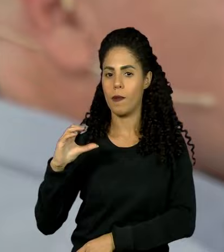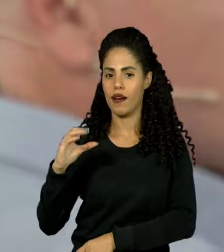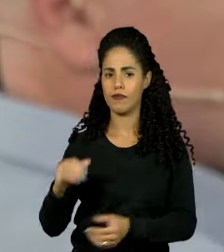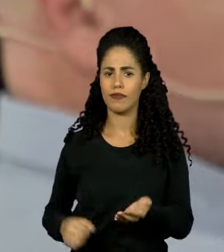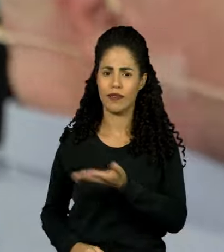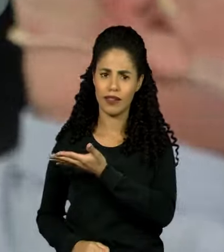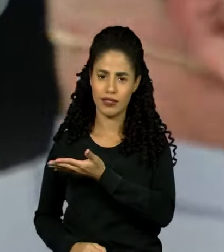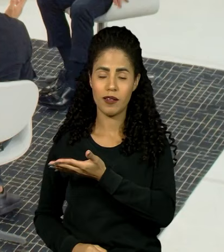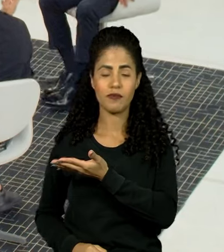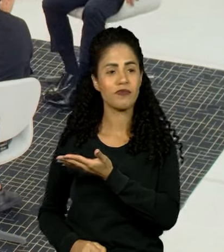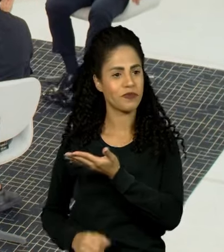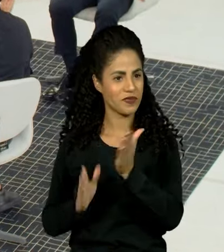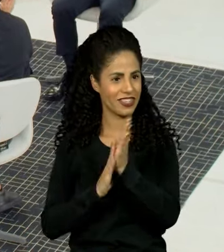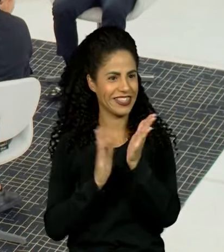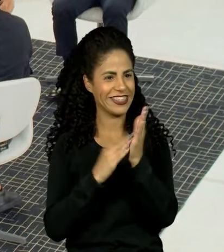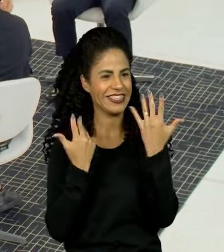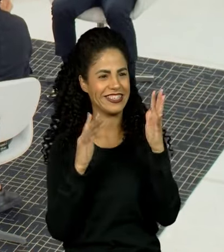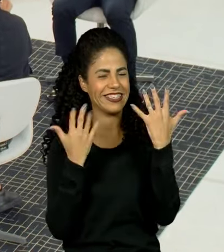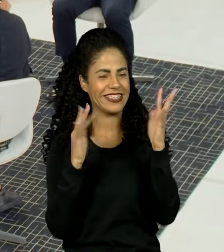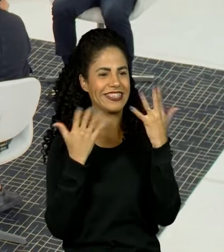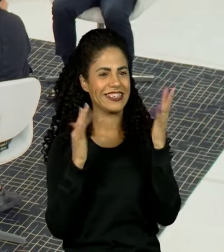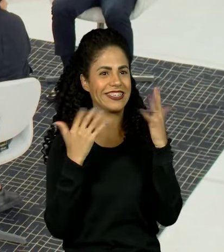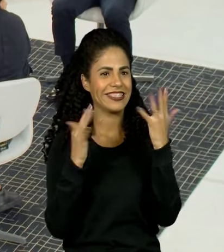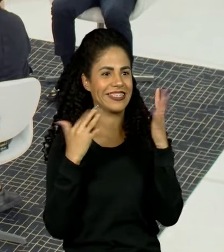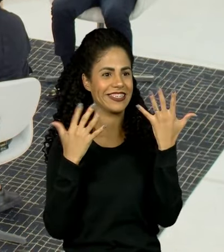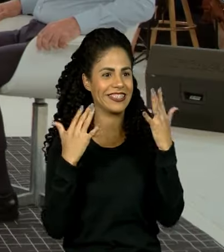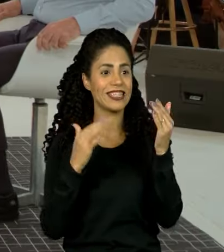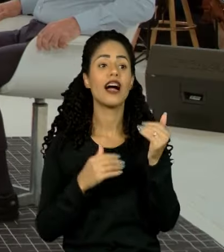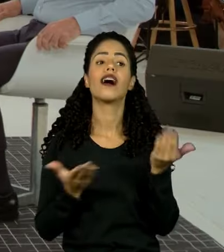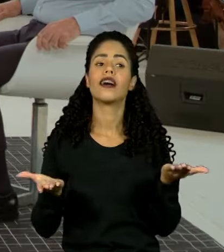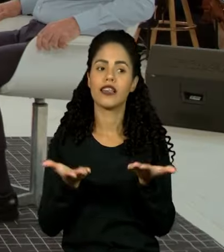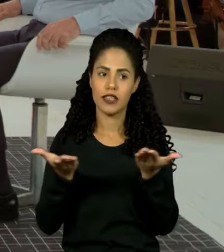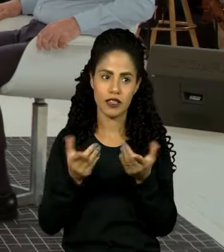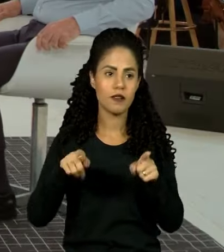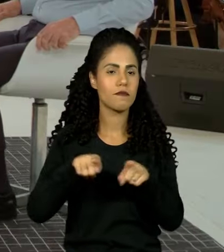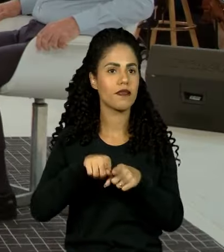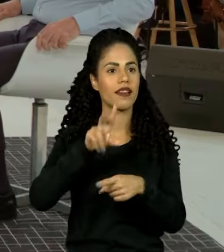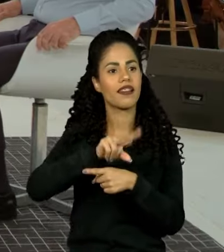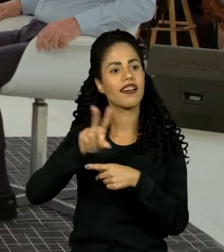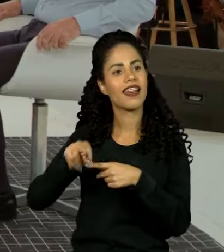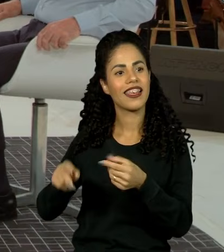Senac de Copacabana Senac do politécnico